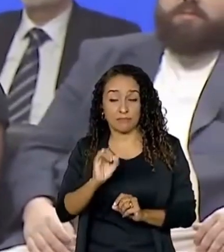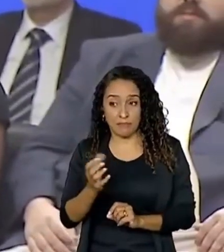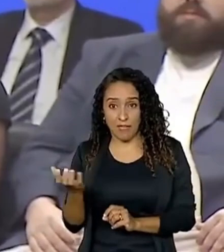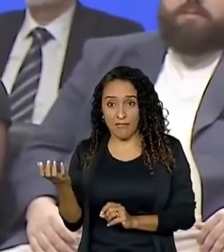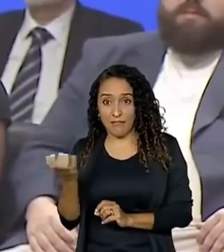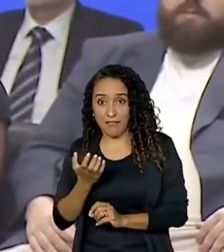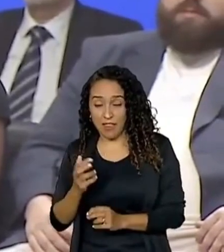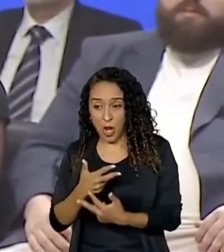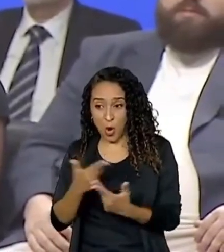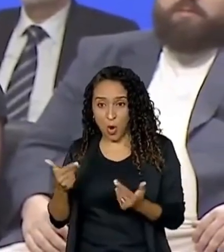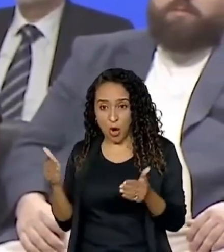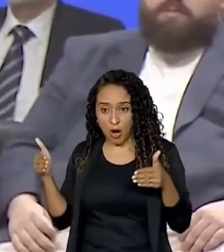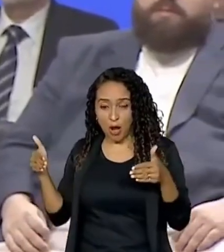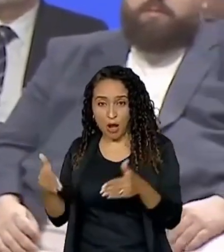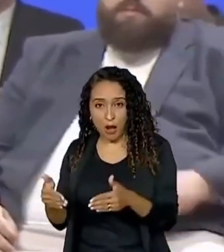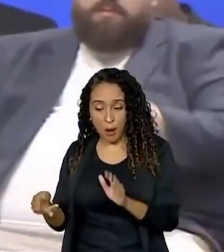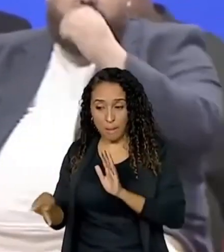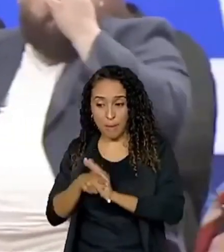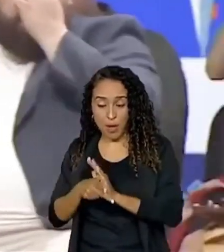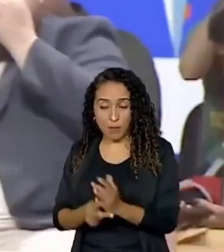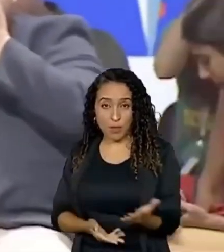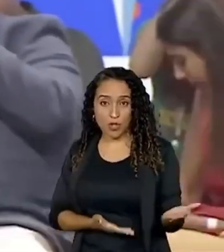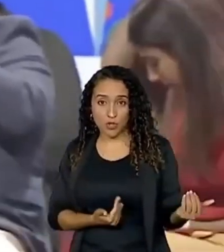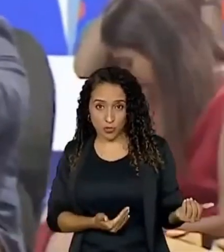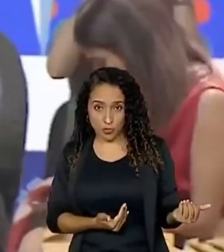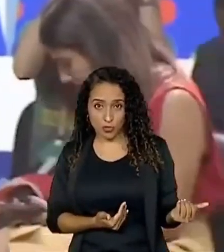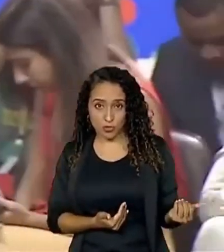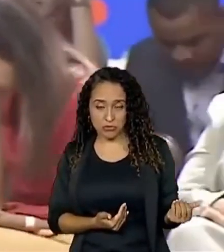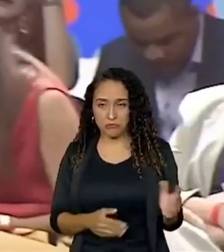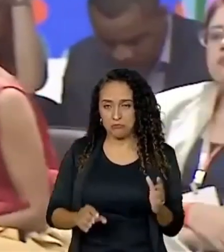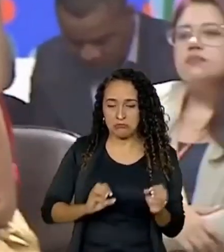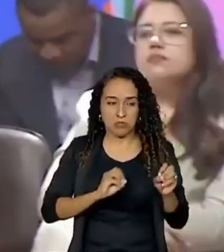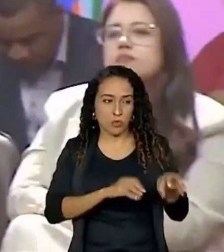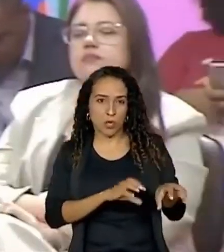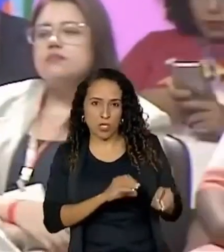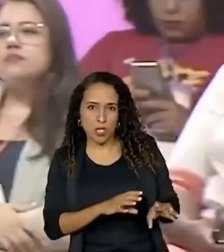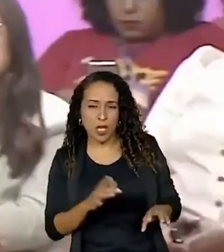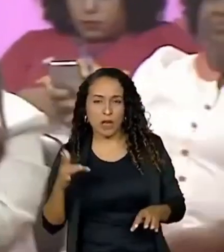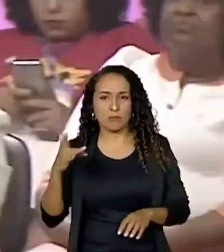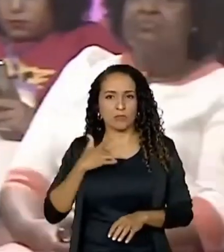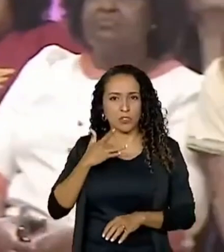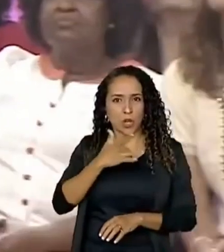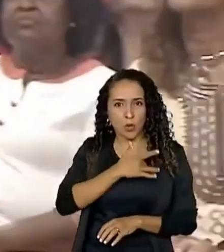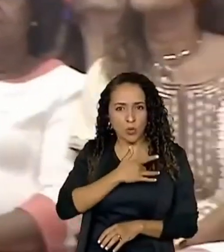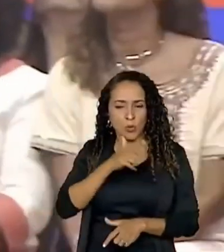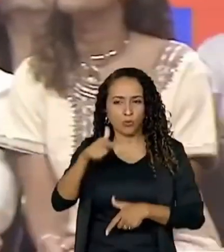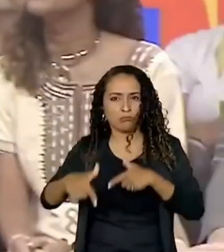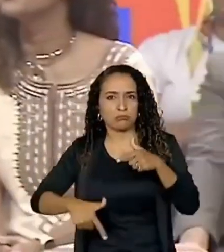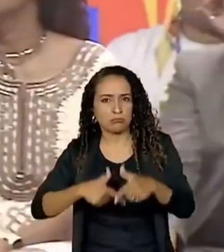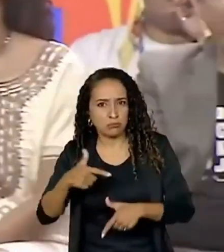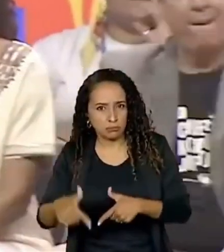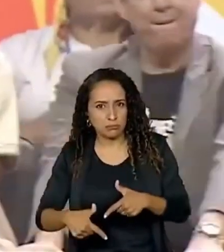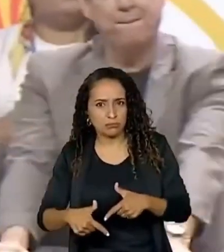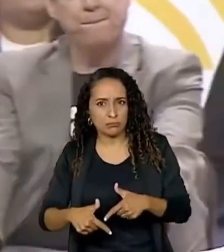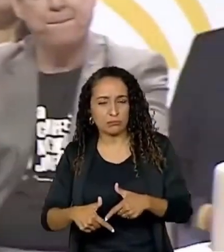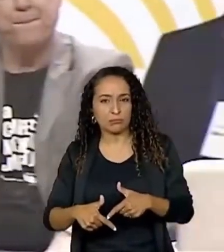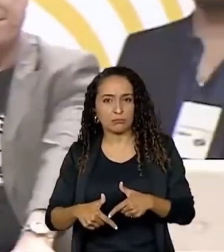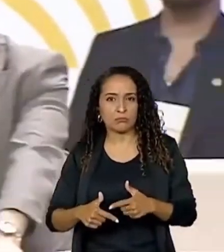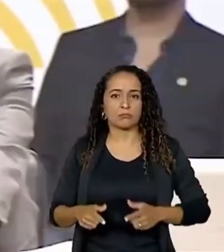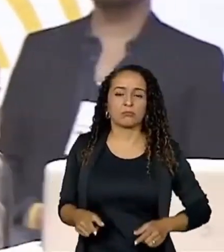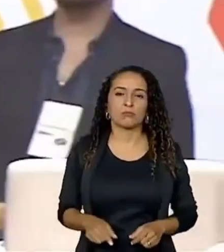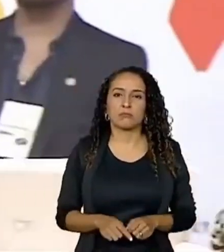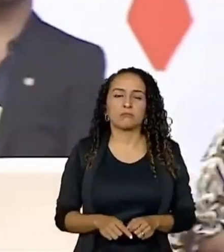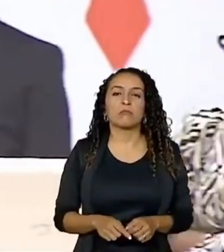coisas específicas para a juventude, na educação, na saúde, no trabalho, sabe, na